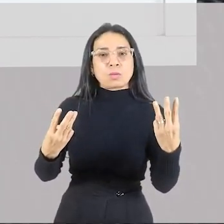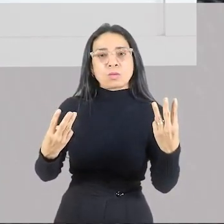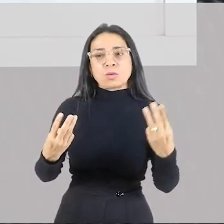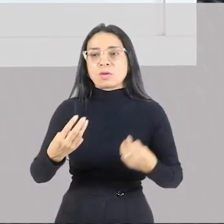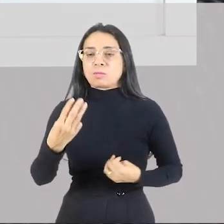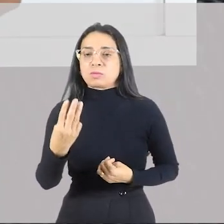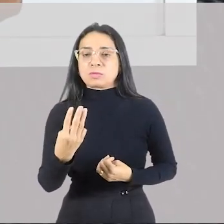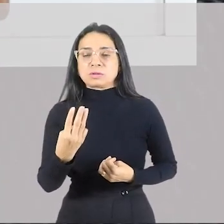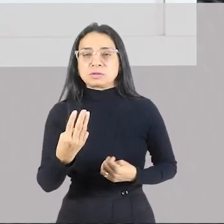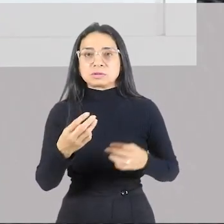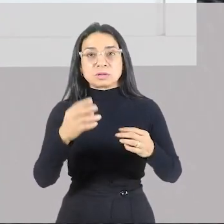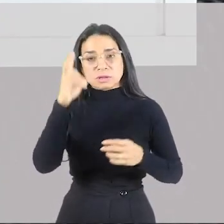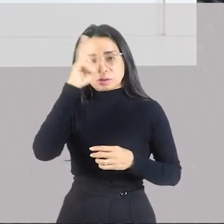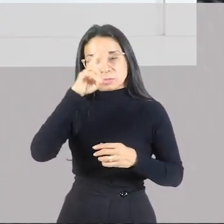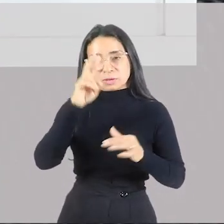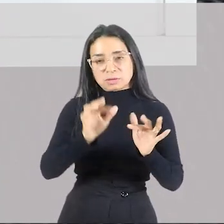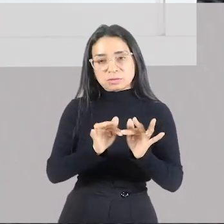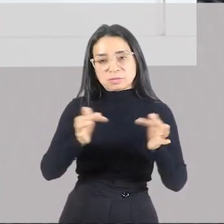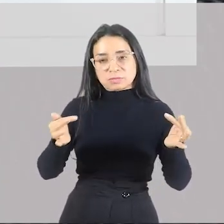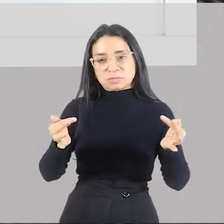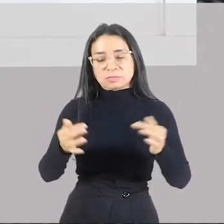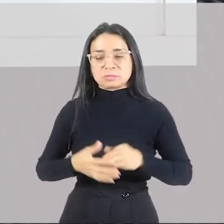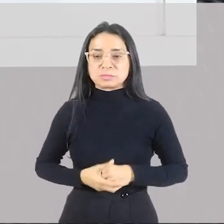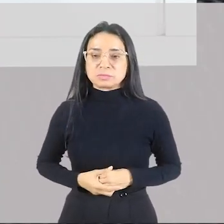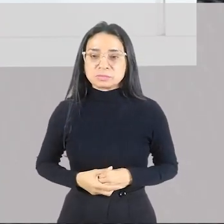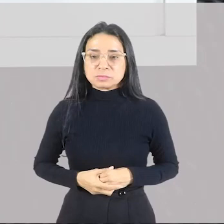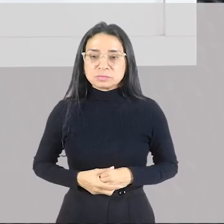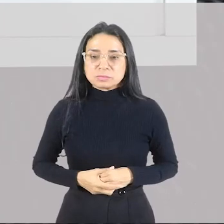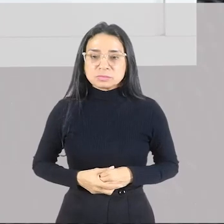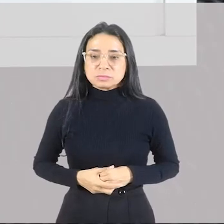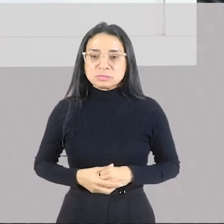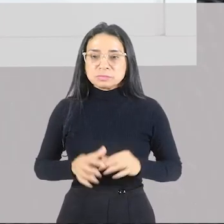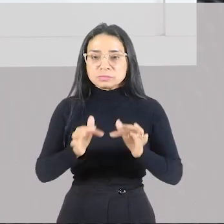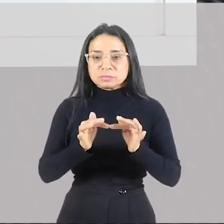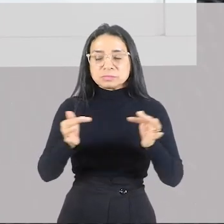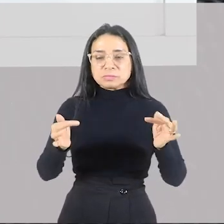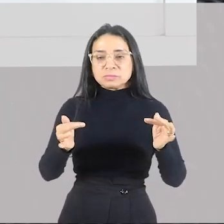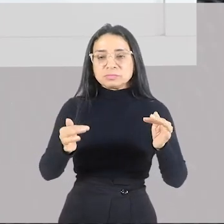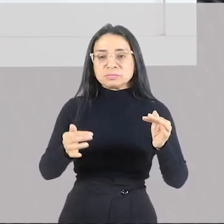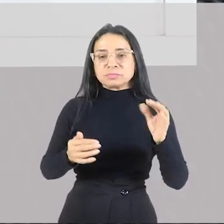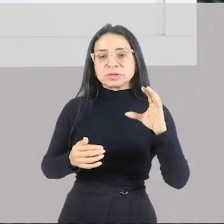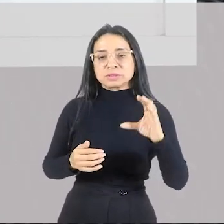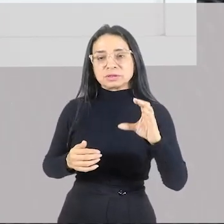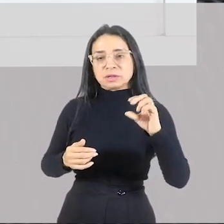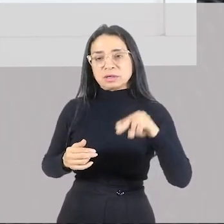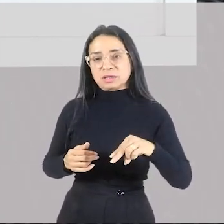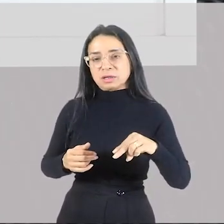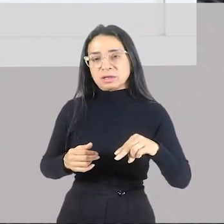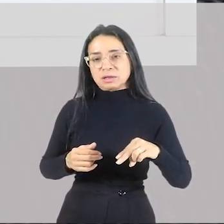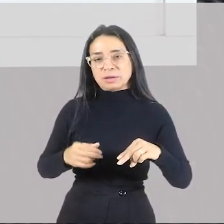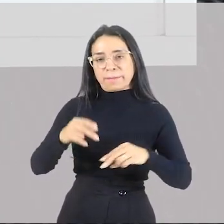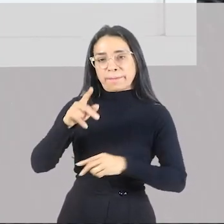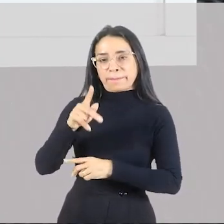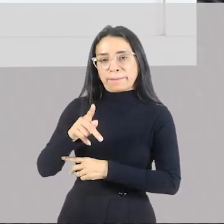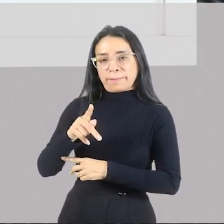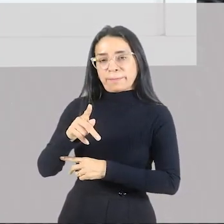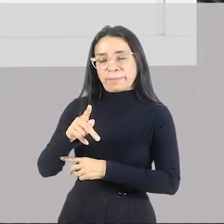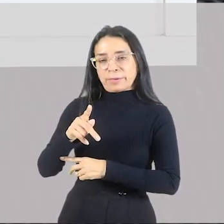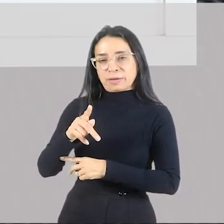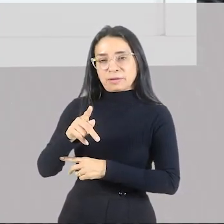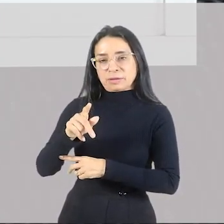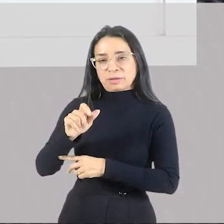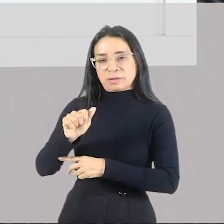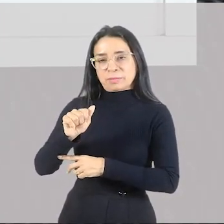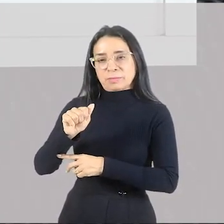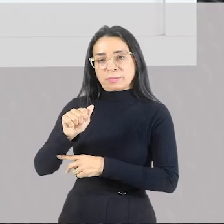Estamos lembrados da fórmula, né? A fórmula é a combinação de n tomado P a P. Vai ser igual aqui, vai ser